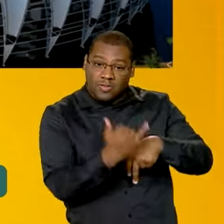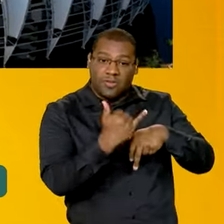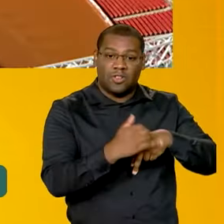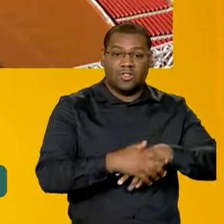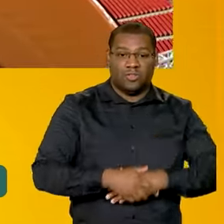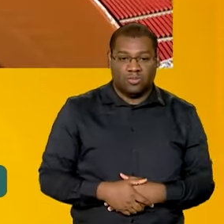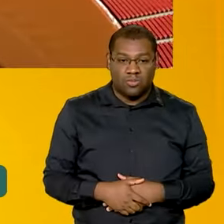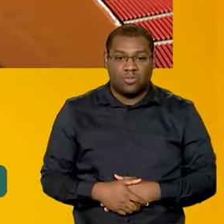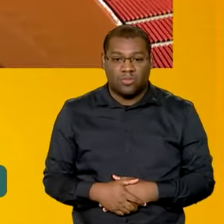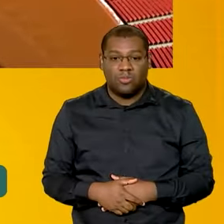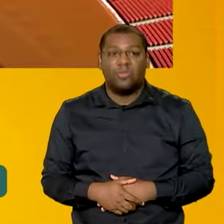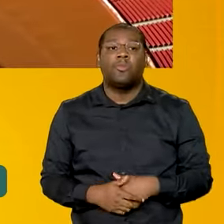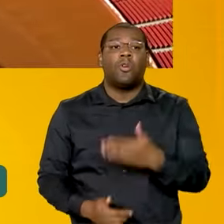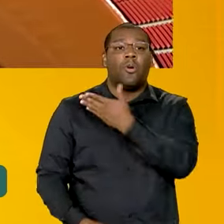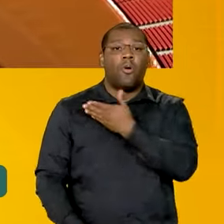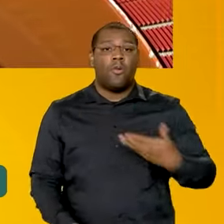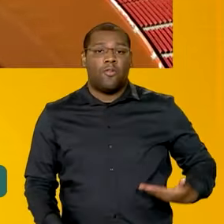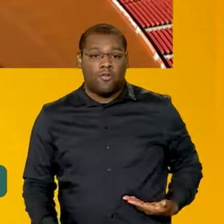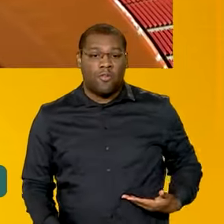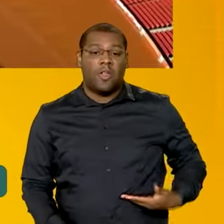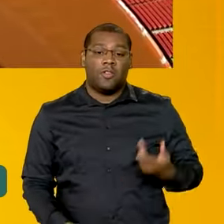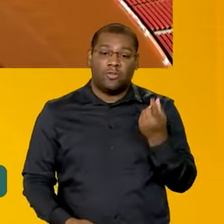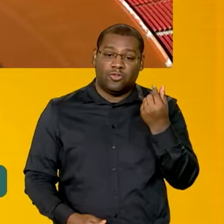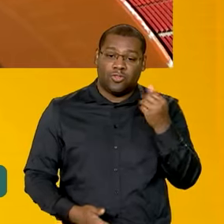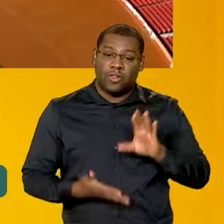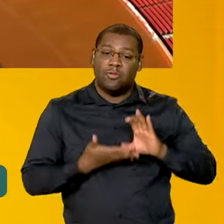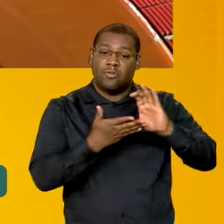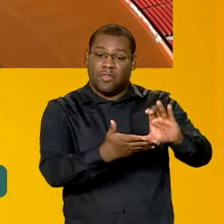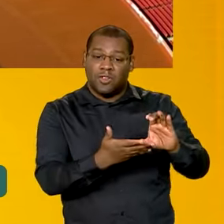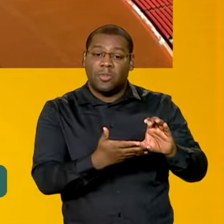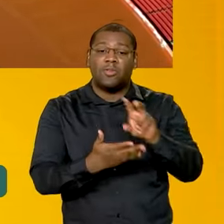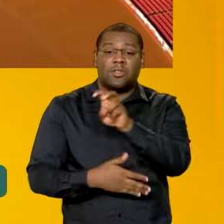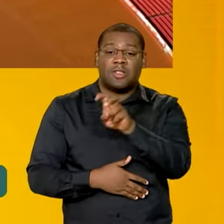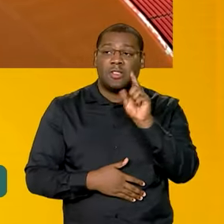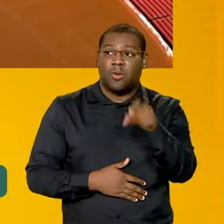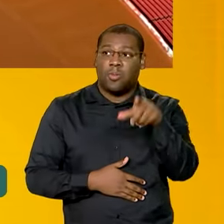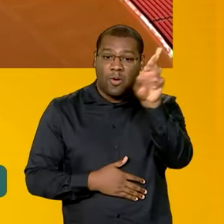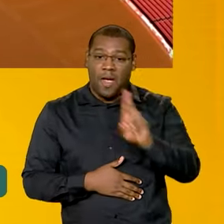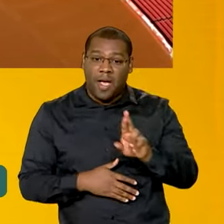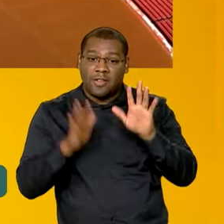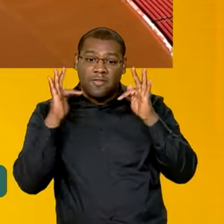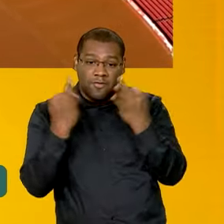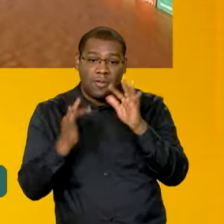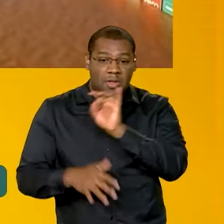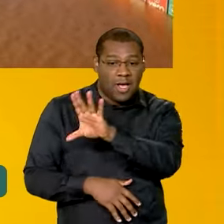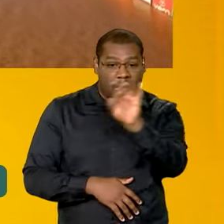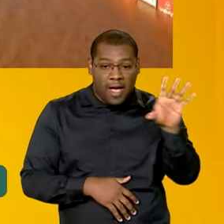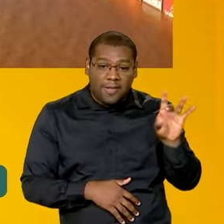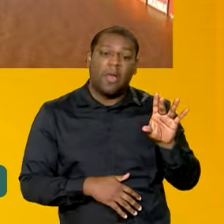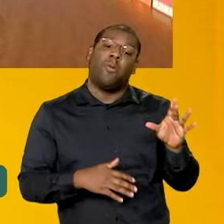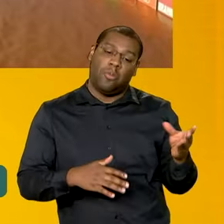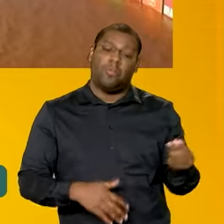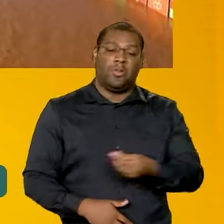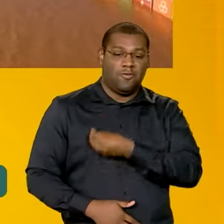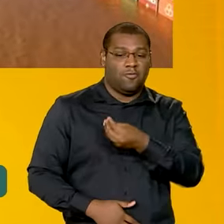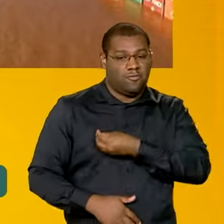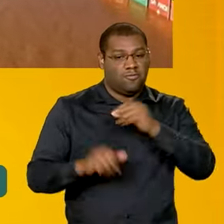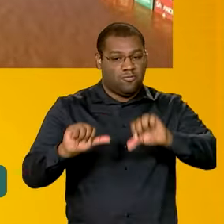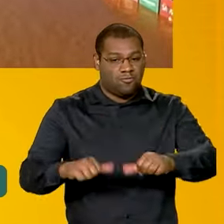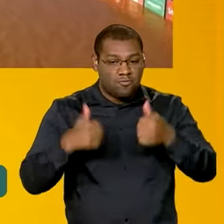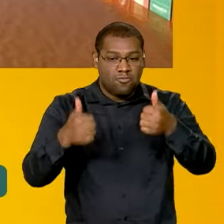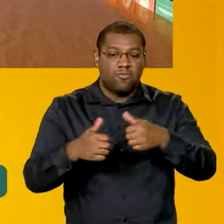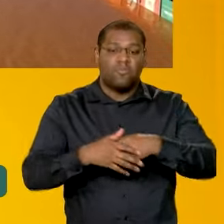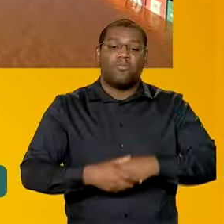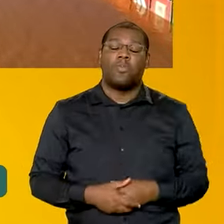às famílias para que elas possam comprar itens básicos e começar a reconstruir suas casas. Ontem, o presidente convocou mais